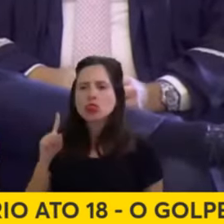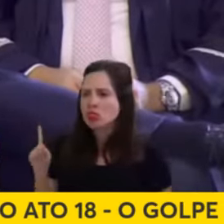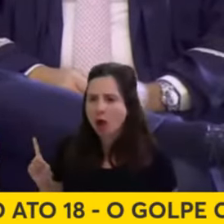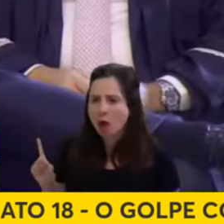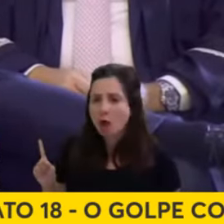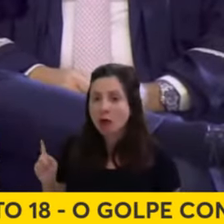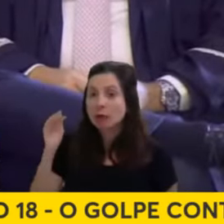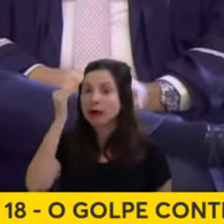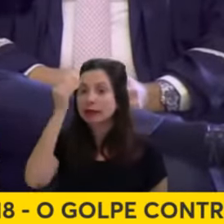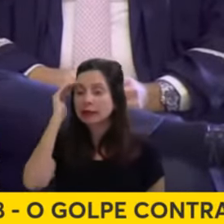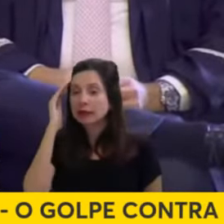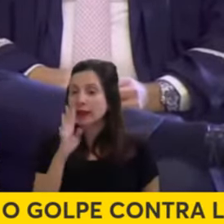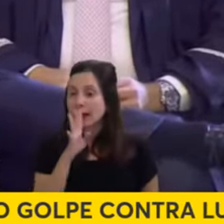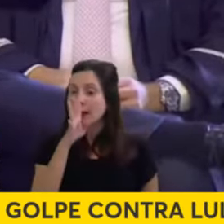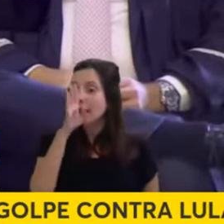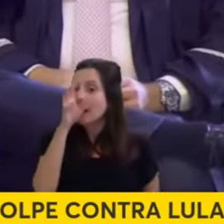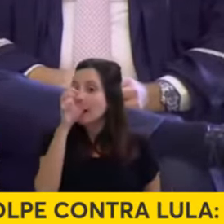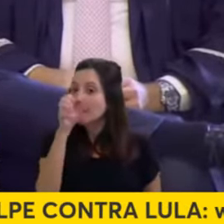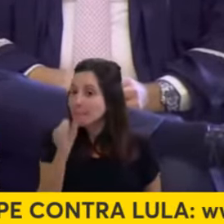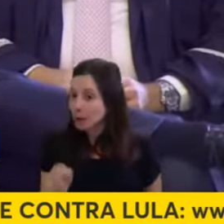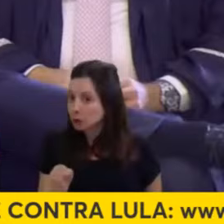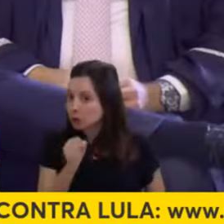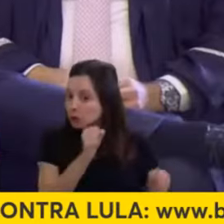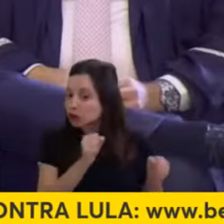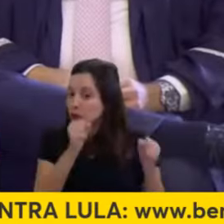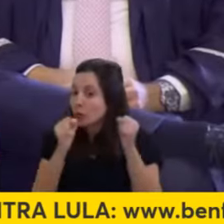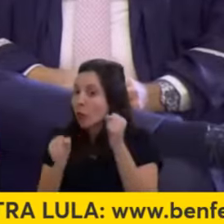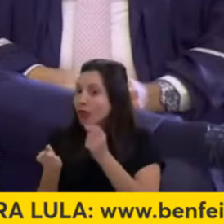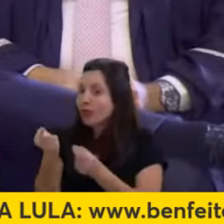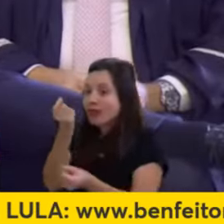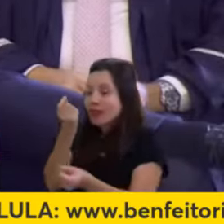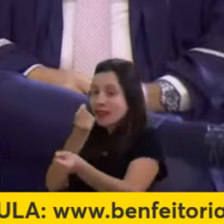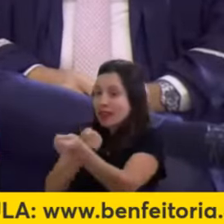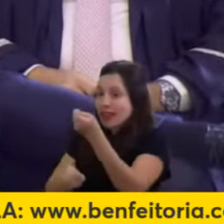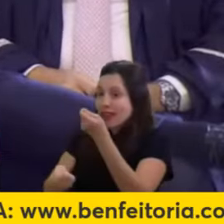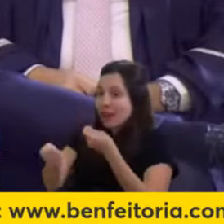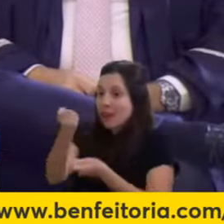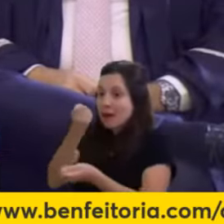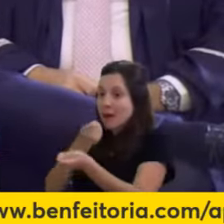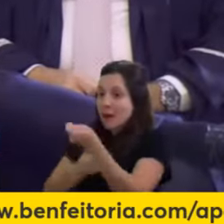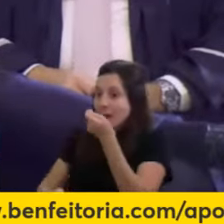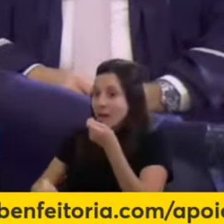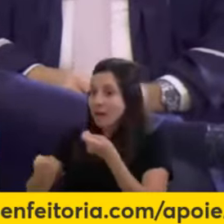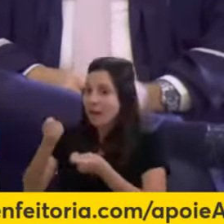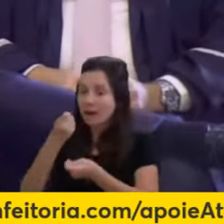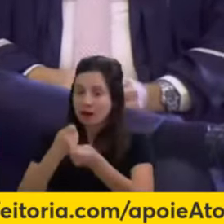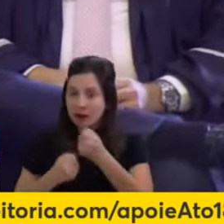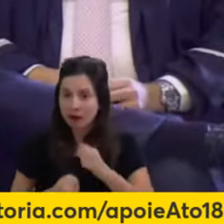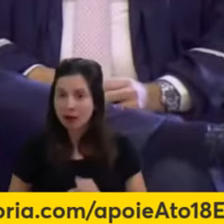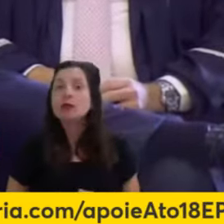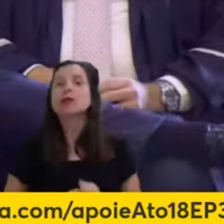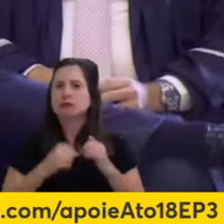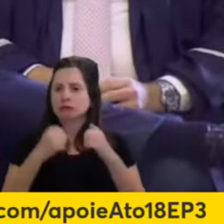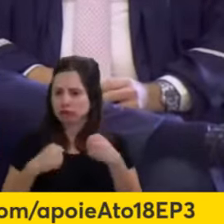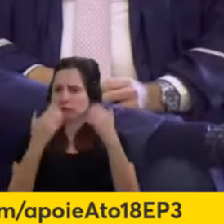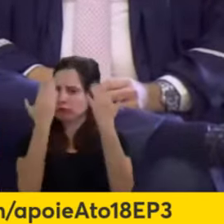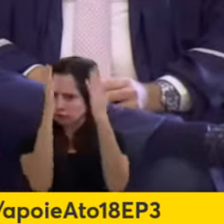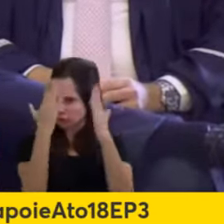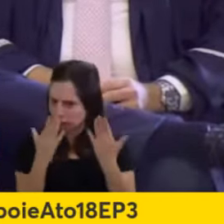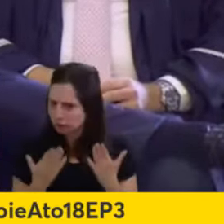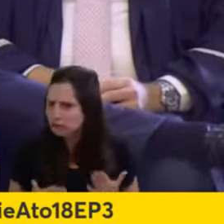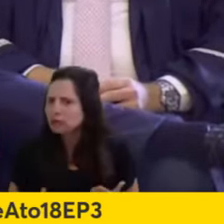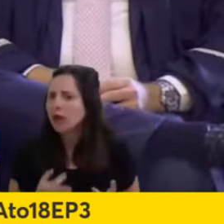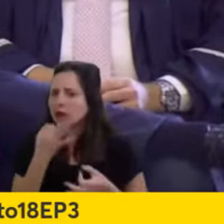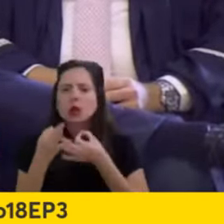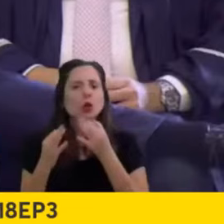por um abuso de poder econômico numa um período de pré-campanha ou seja inovará essa corte a respeito da análise desses pressupostos que aqui com